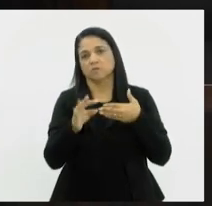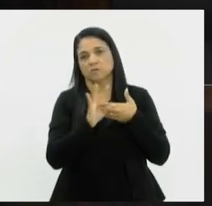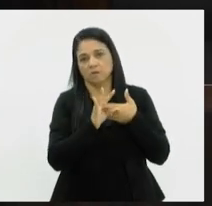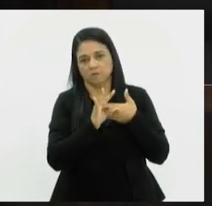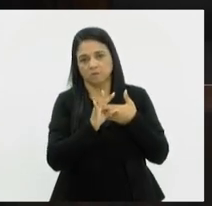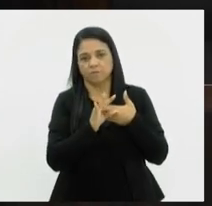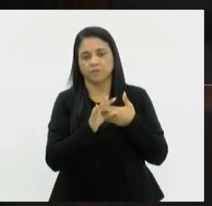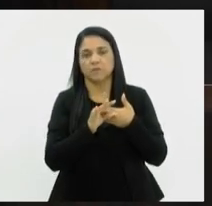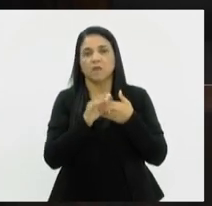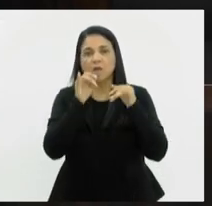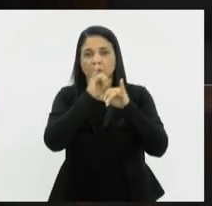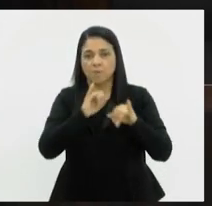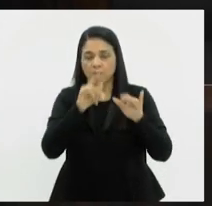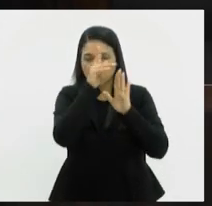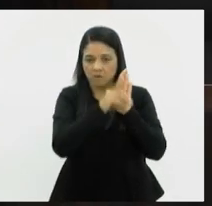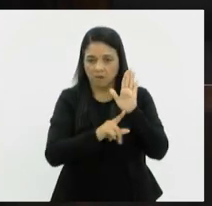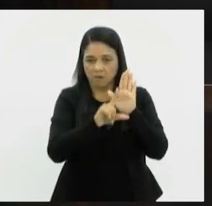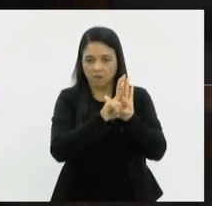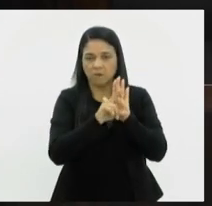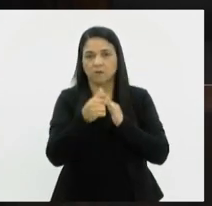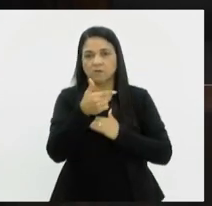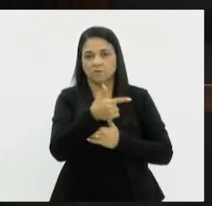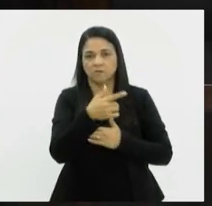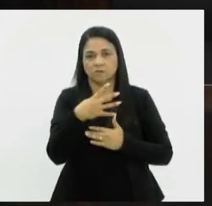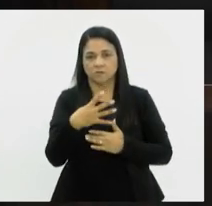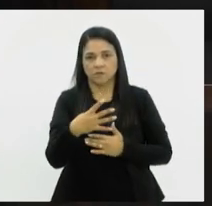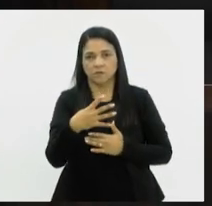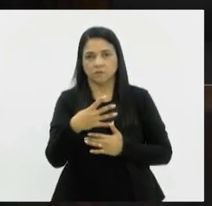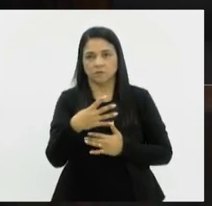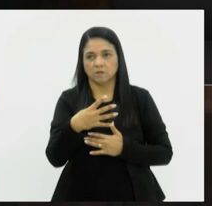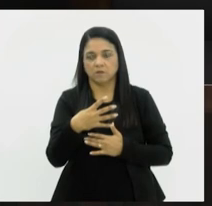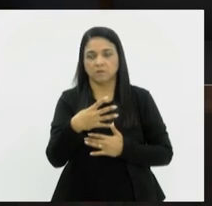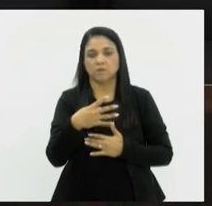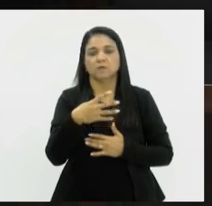técnicas. Projeto de lei número